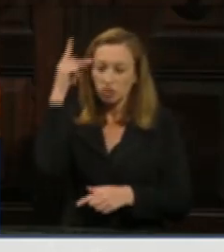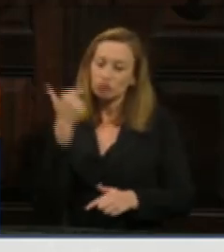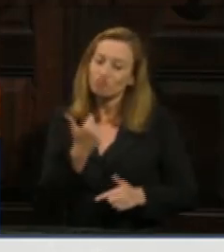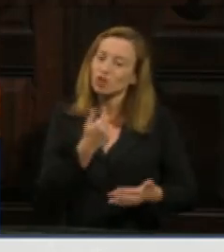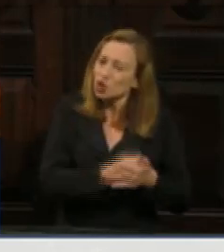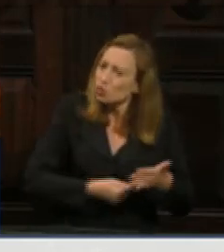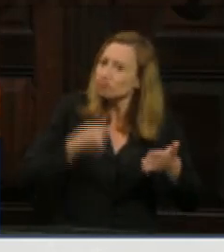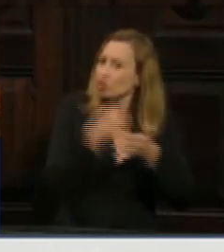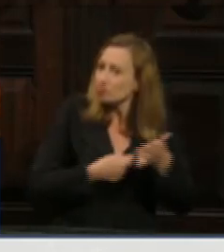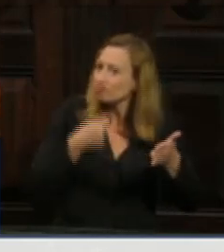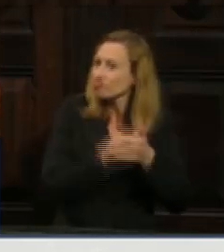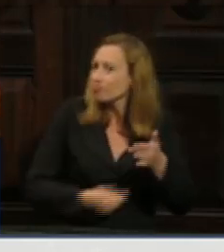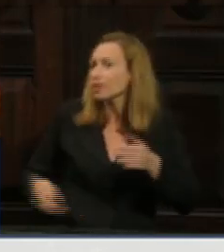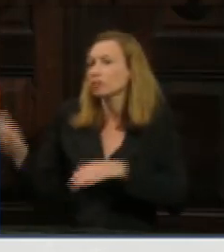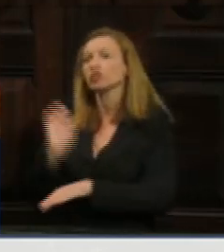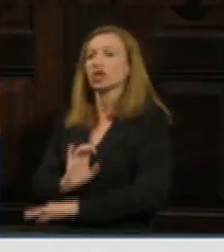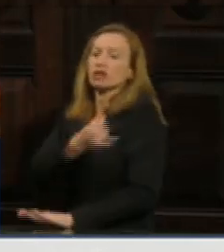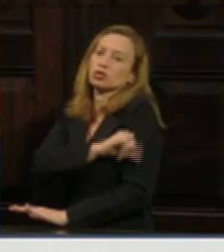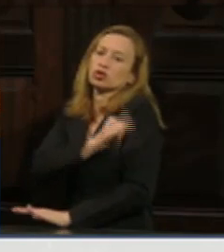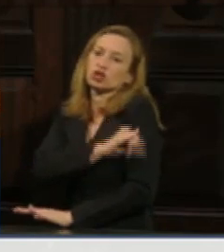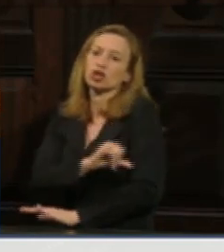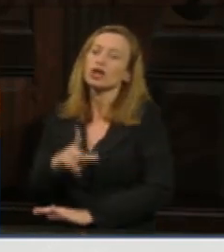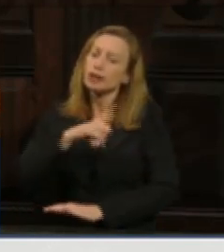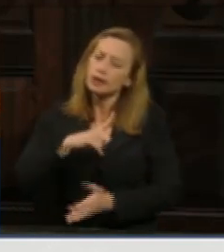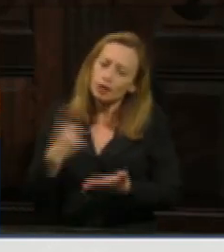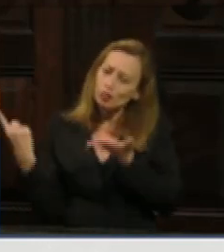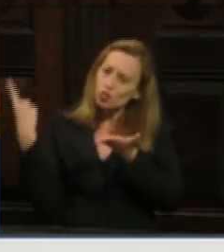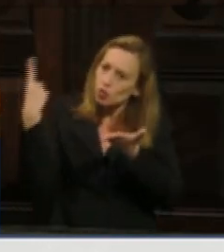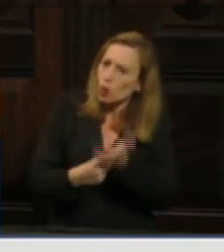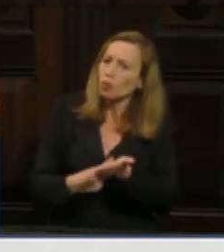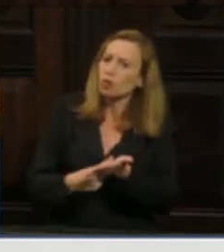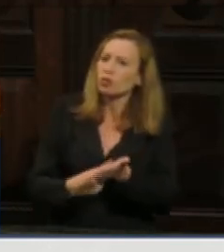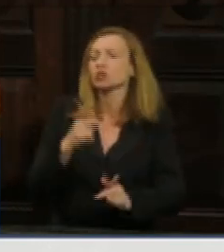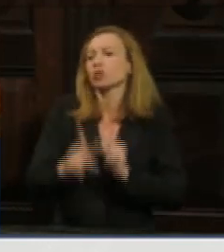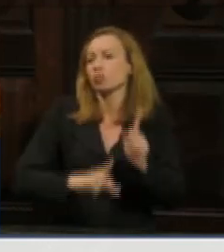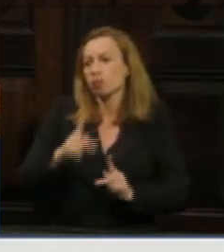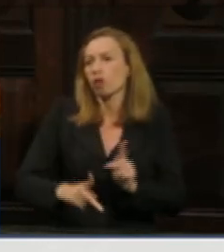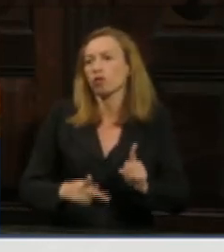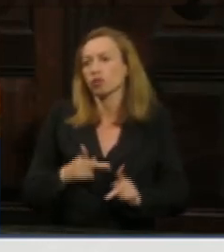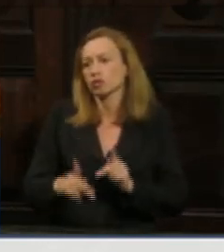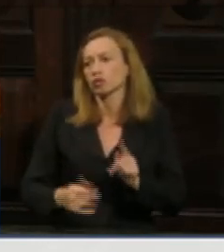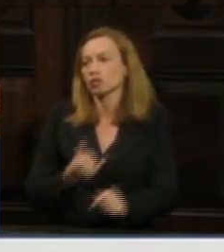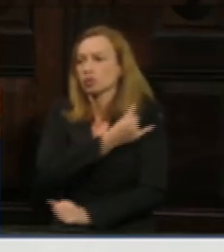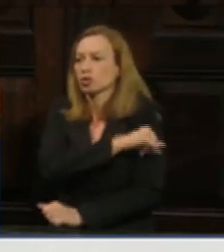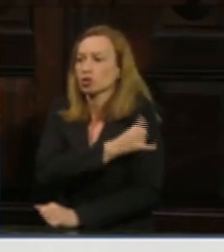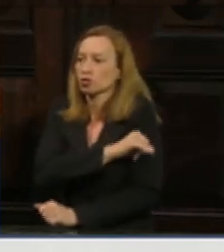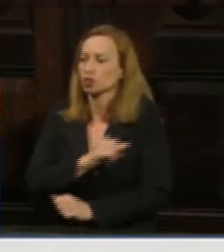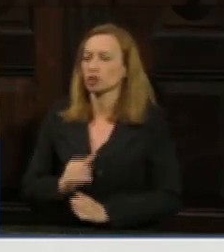lista pensam dessa maneira, mas não podemos,